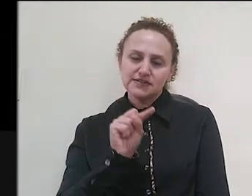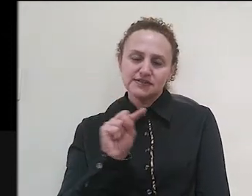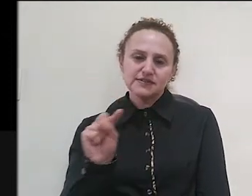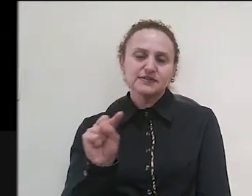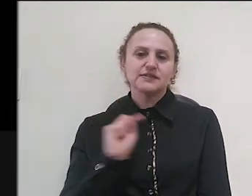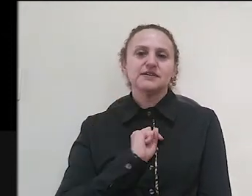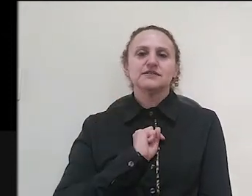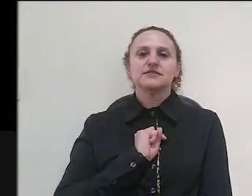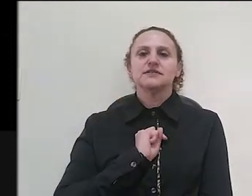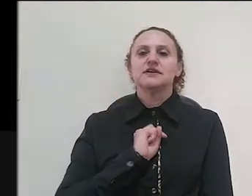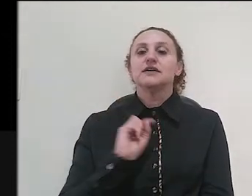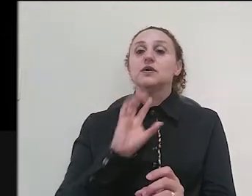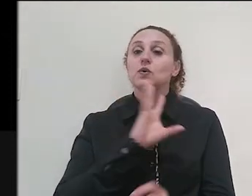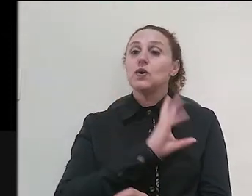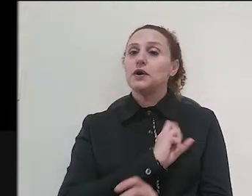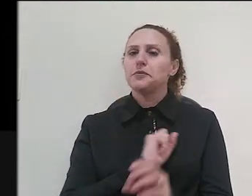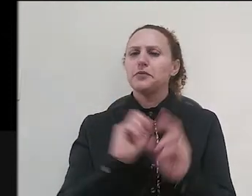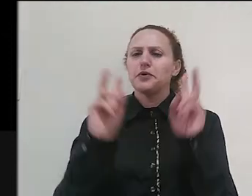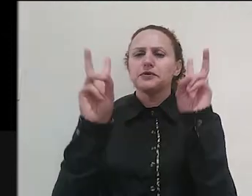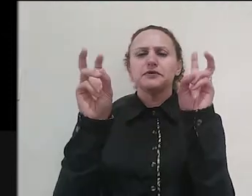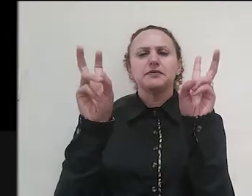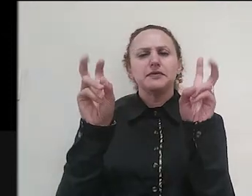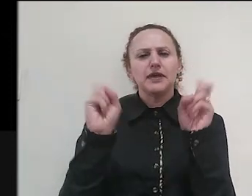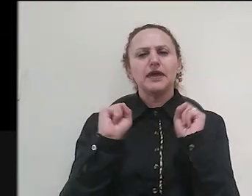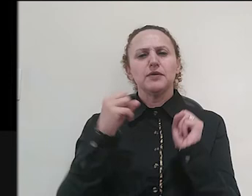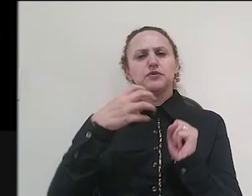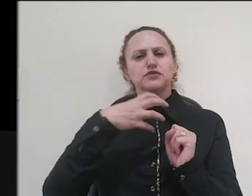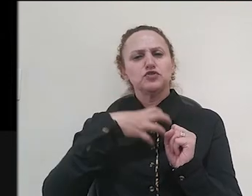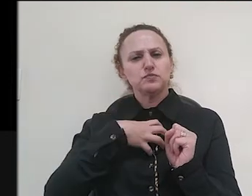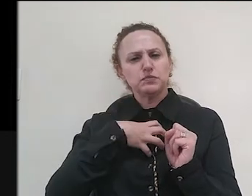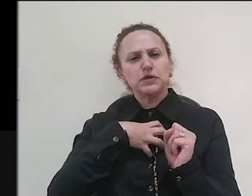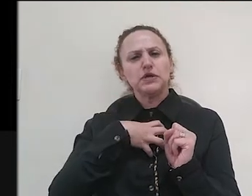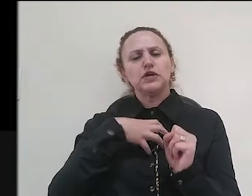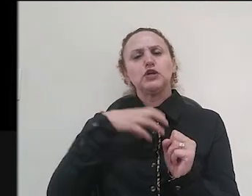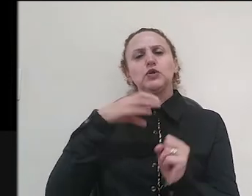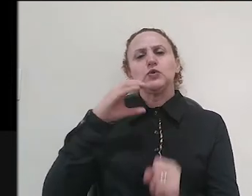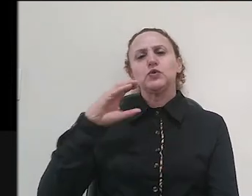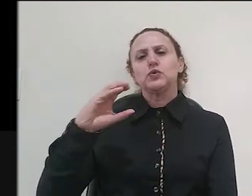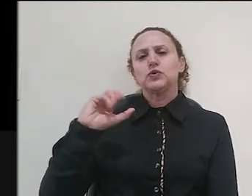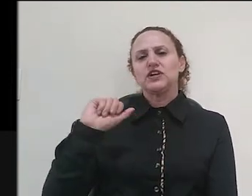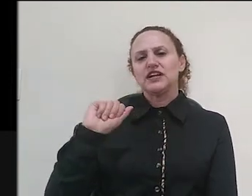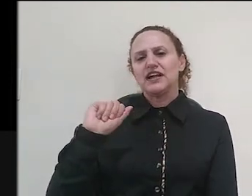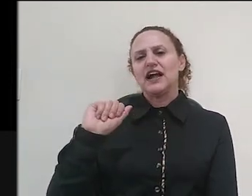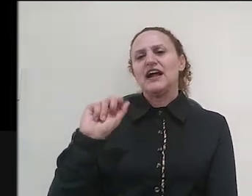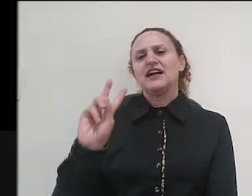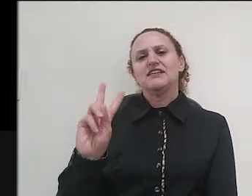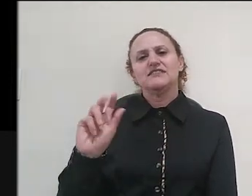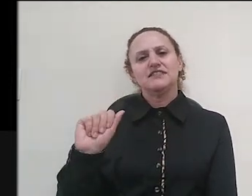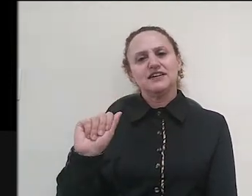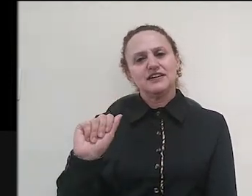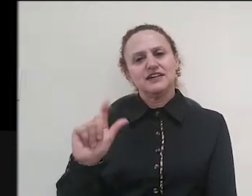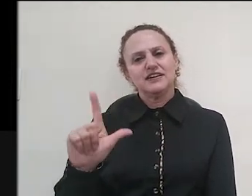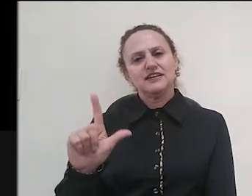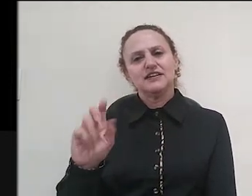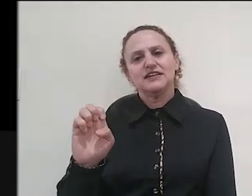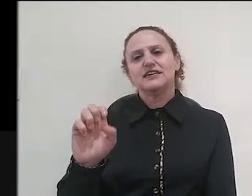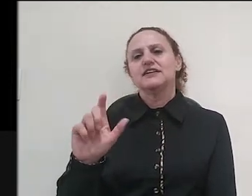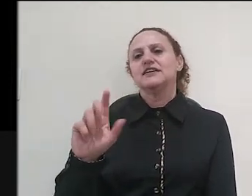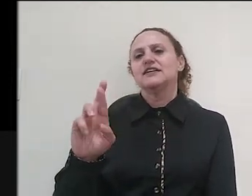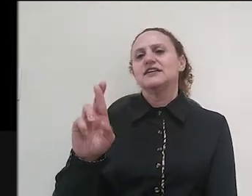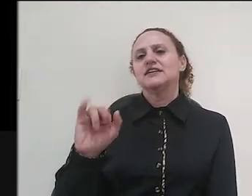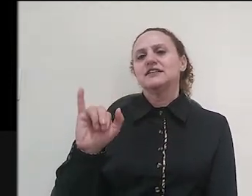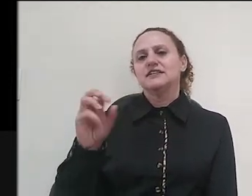como tema e o surgimento do cavalheirismo, né, dessa postura do cavalheiro em relação à dama. Essas